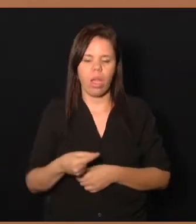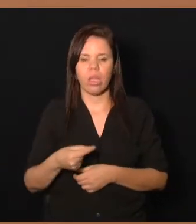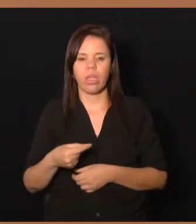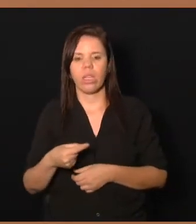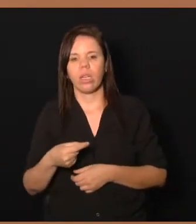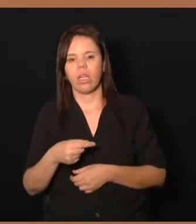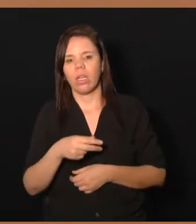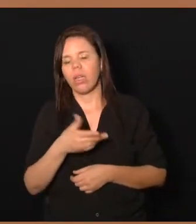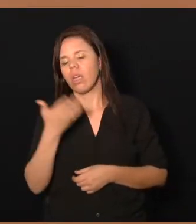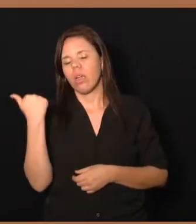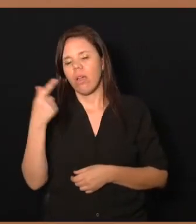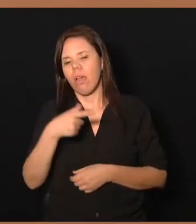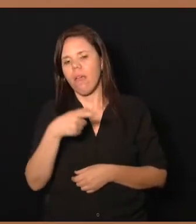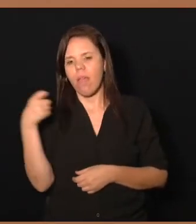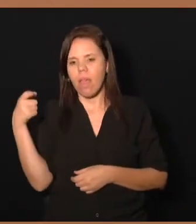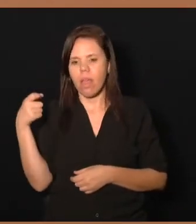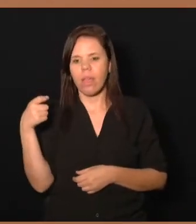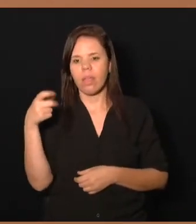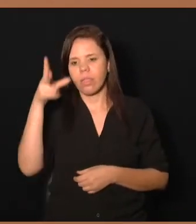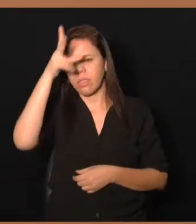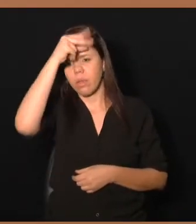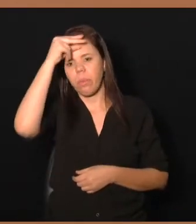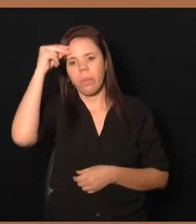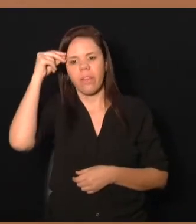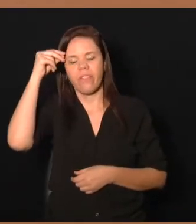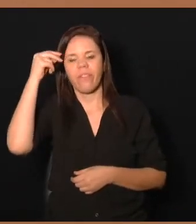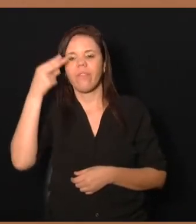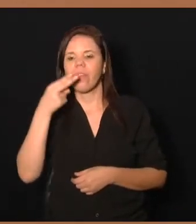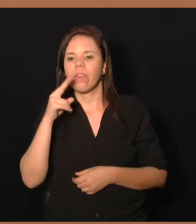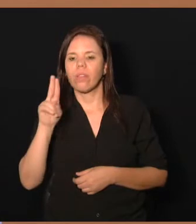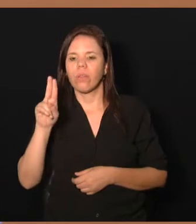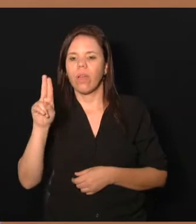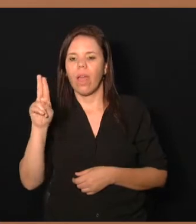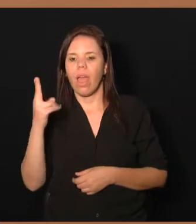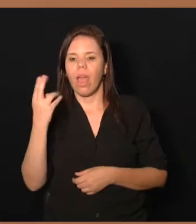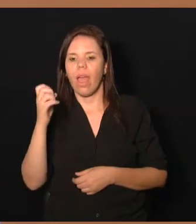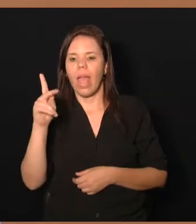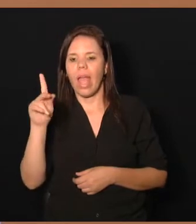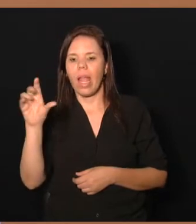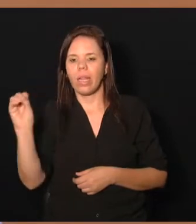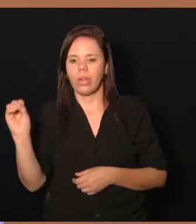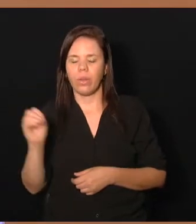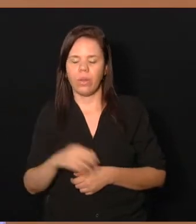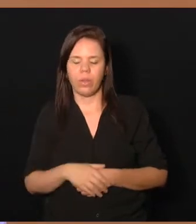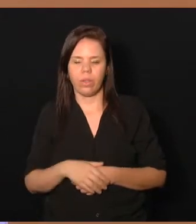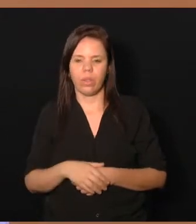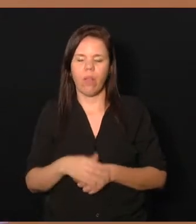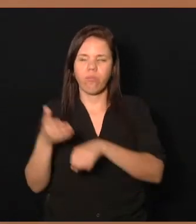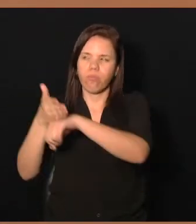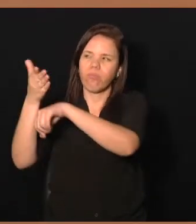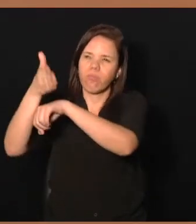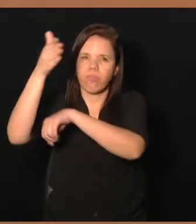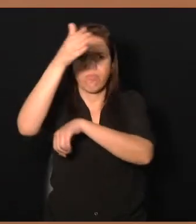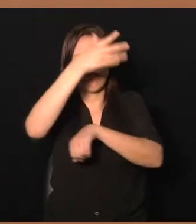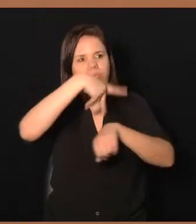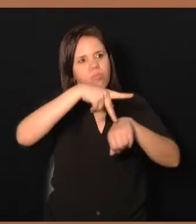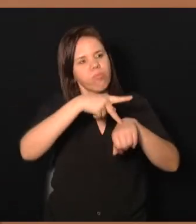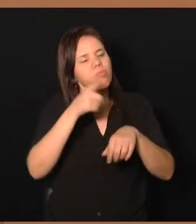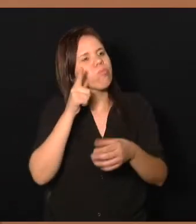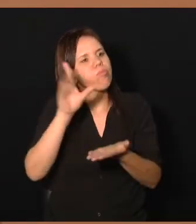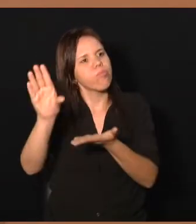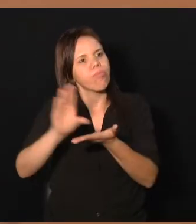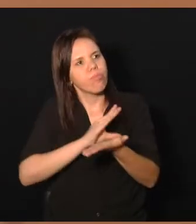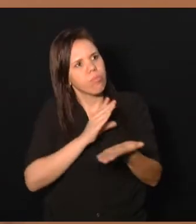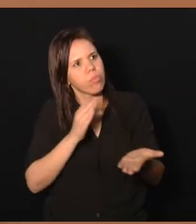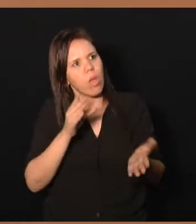foram visitar onde tinha o BRT, nos outros países aí. Conseguiu esse dinheiro através do